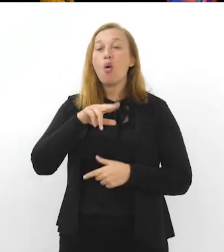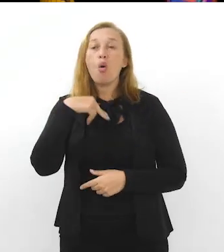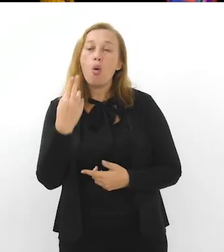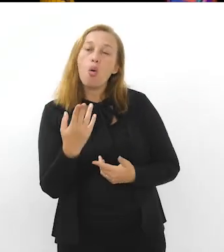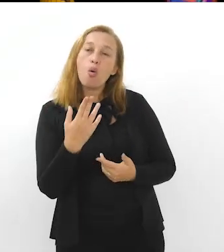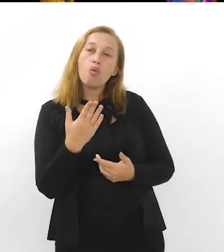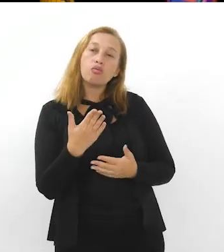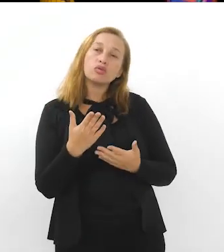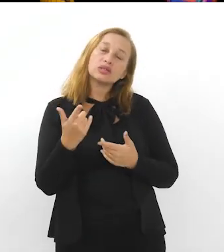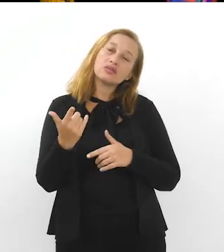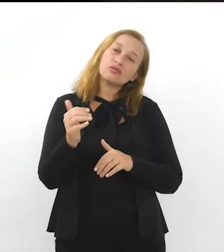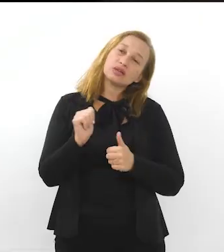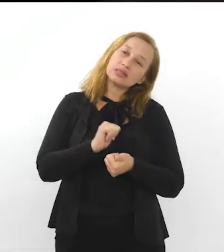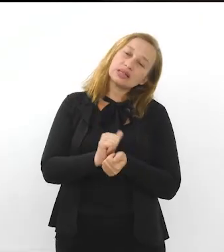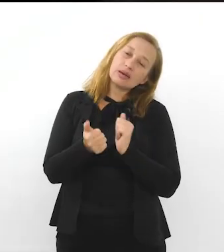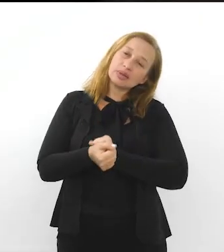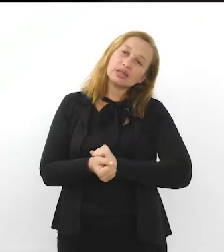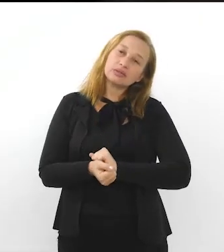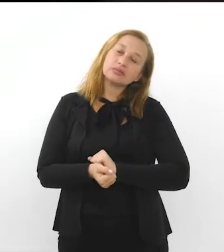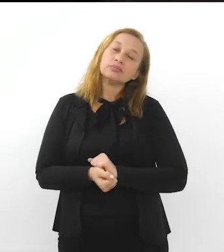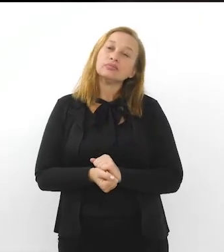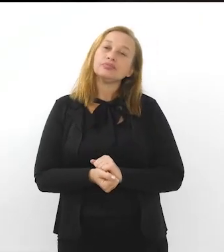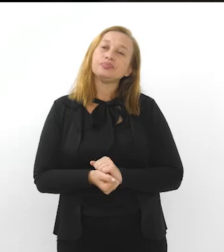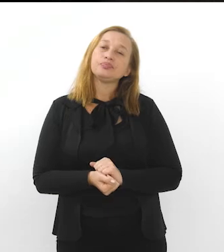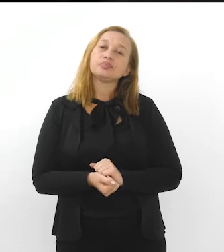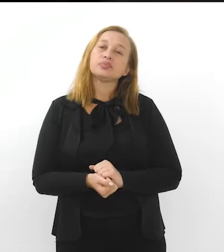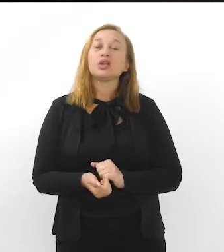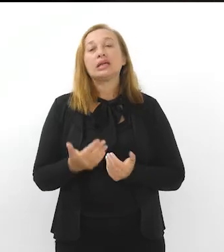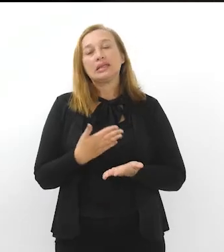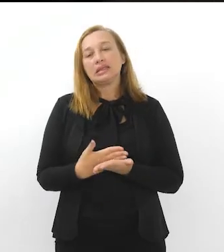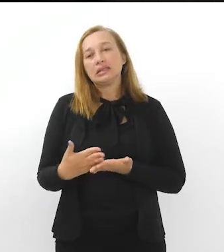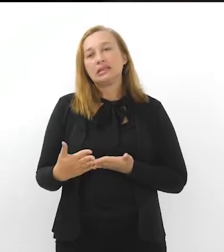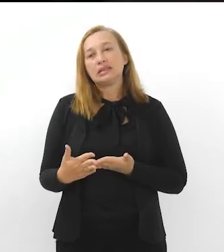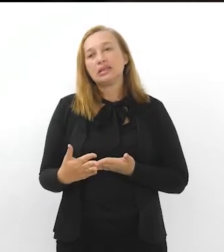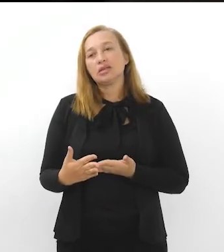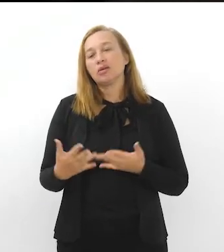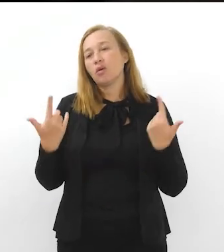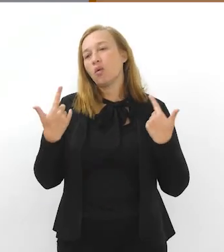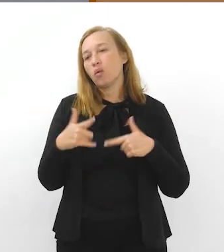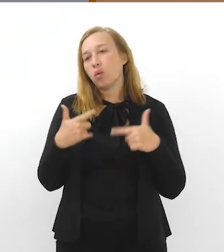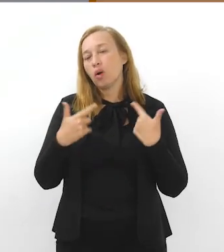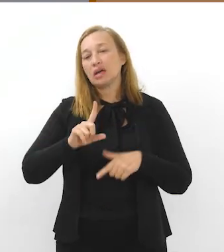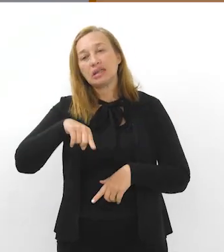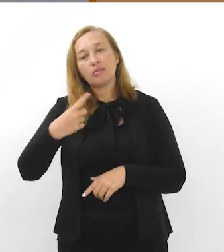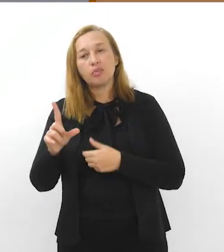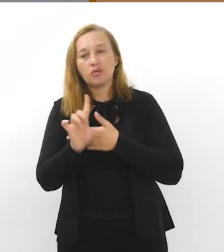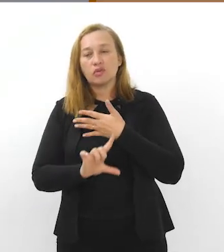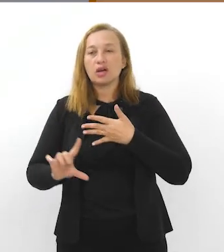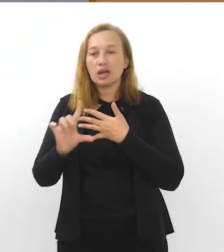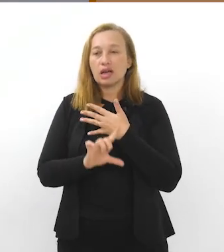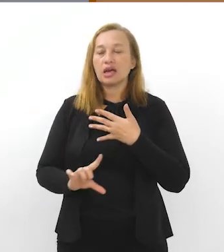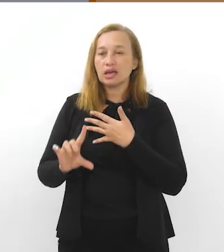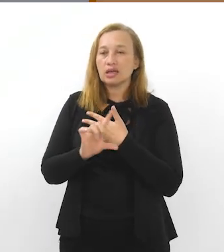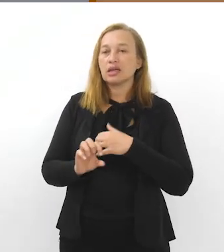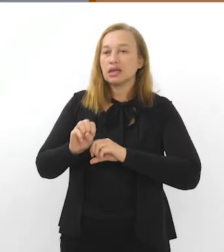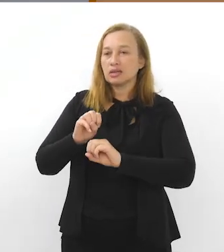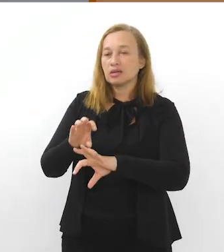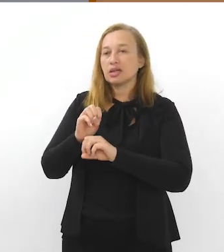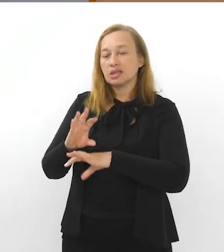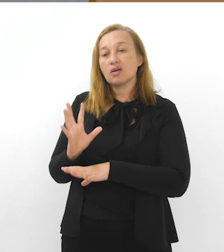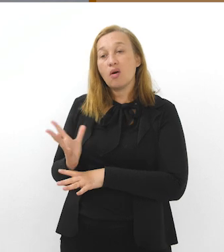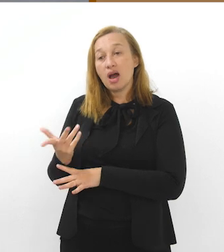depois você foi se aperfeiçoando? Bom, eu como hobby a princípio, depois eu fiz letras e educação artística